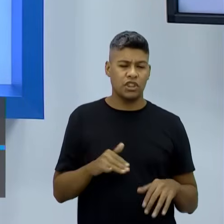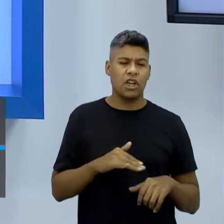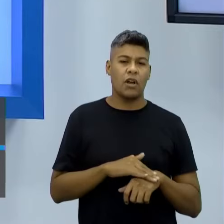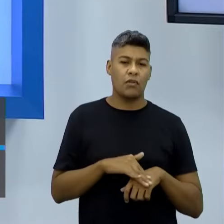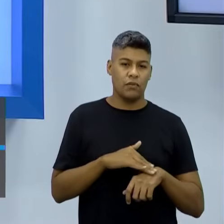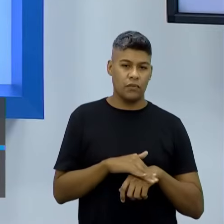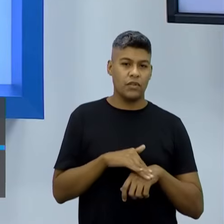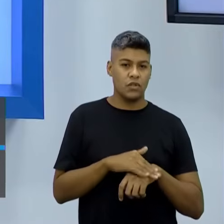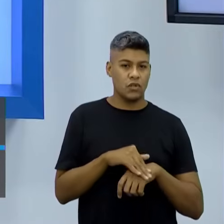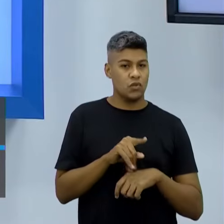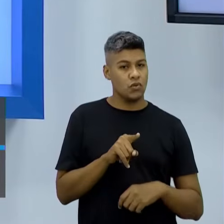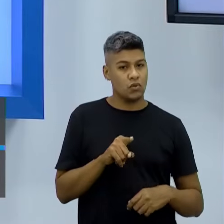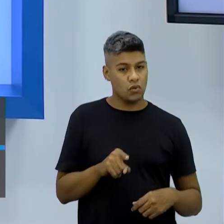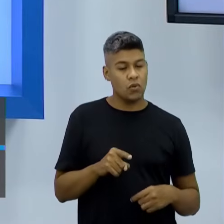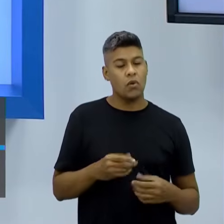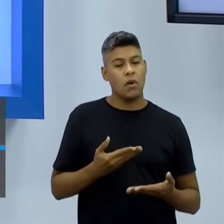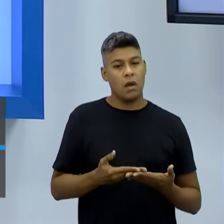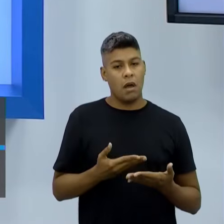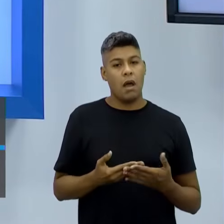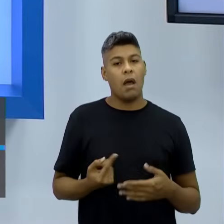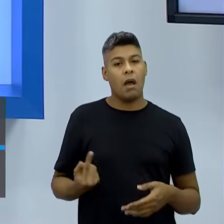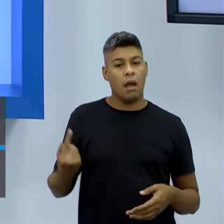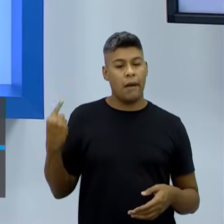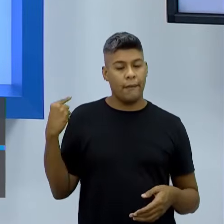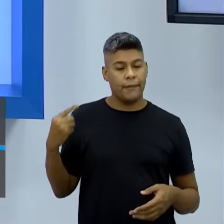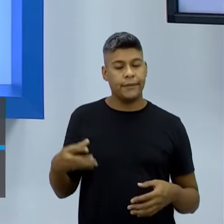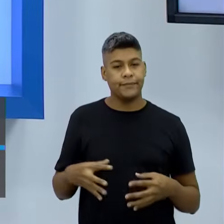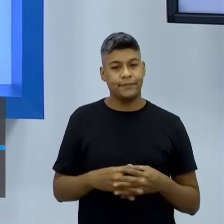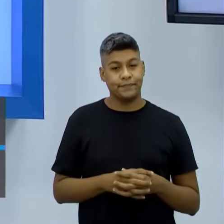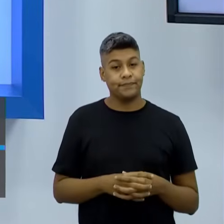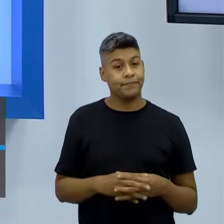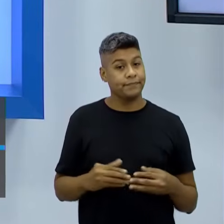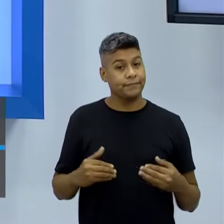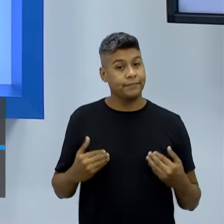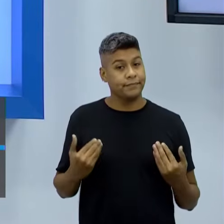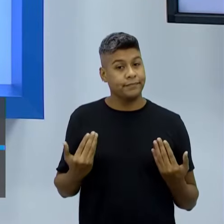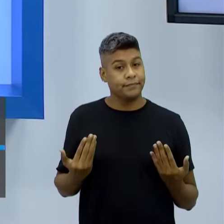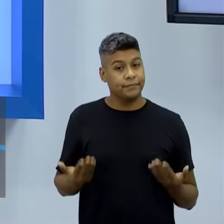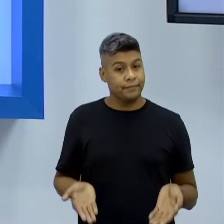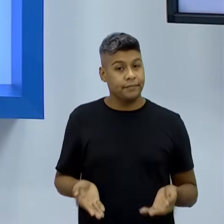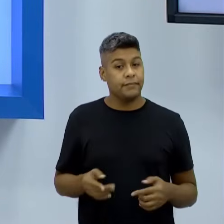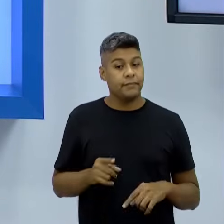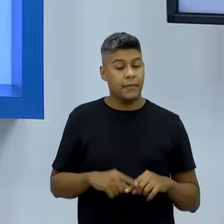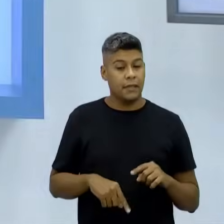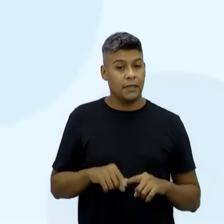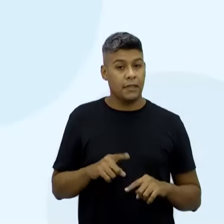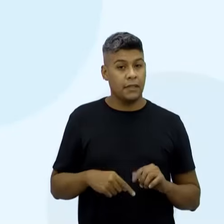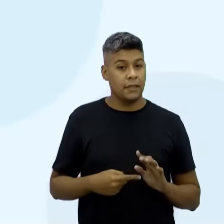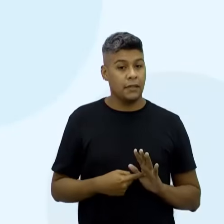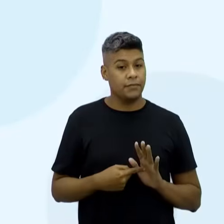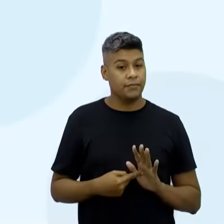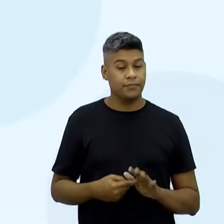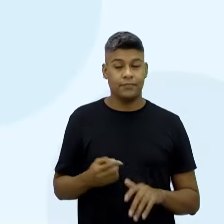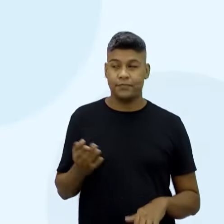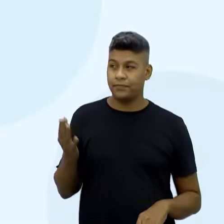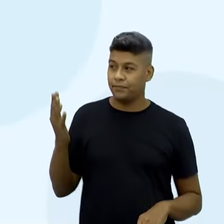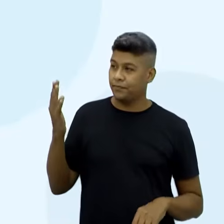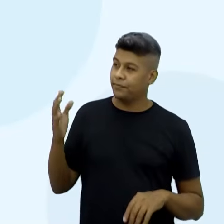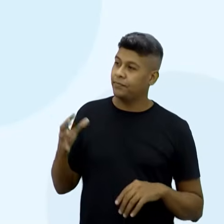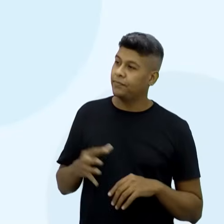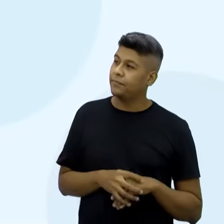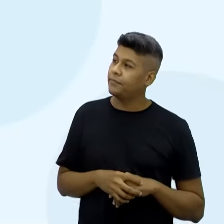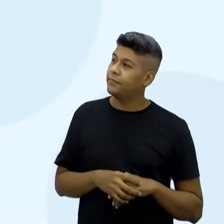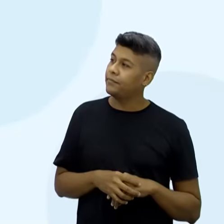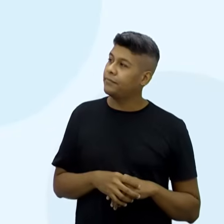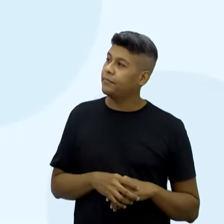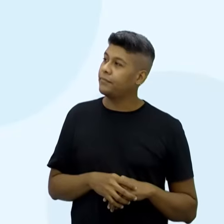conversou bastante com vocês nas nossas aulas, né? E aí, gente, no material que está apresentando aí para vocês na tela, o